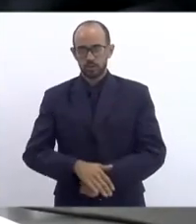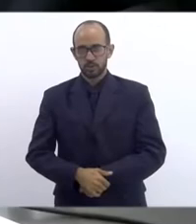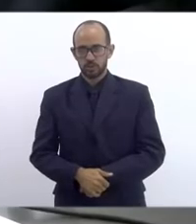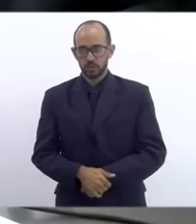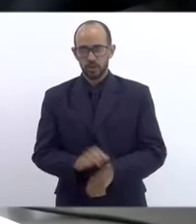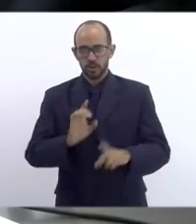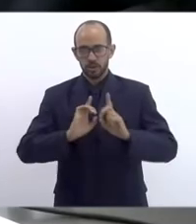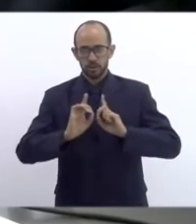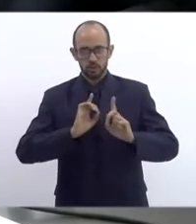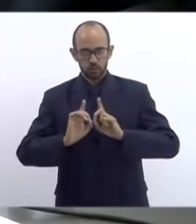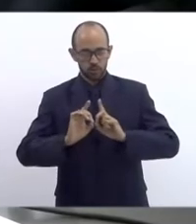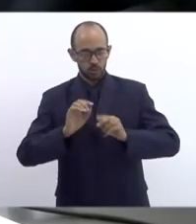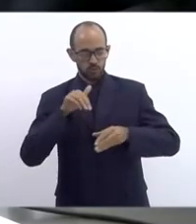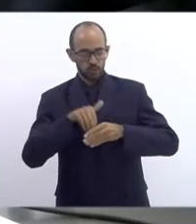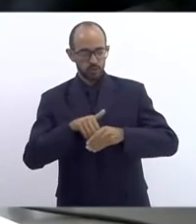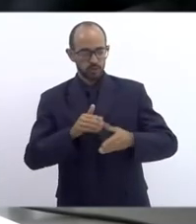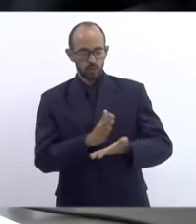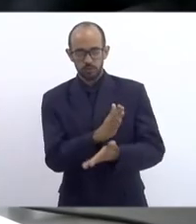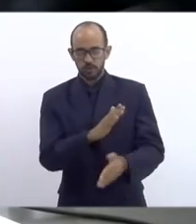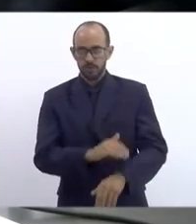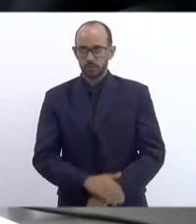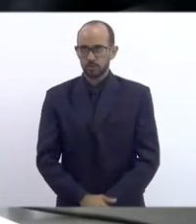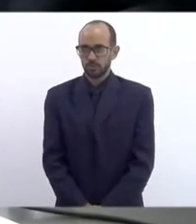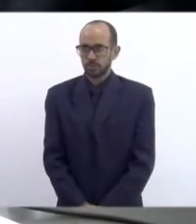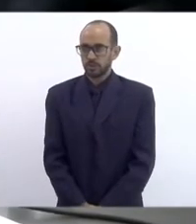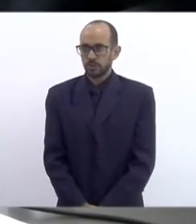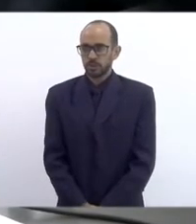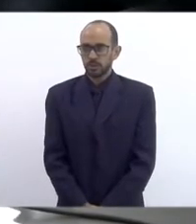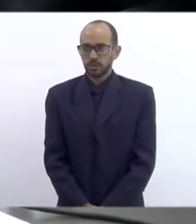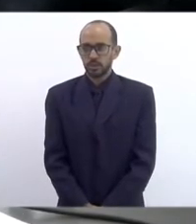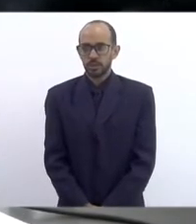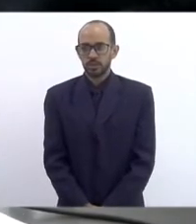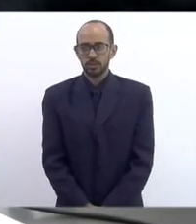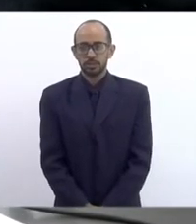Em discussão, em votação, aprovado.